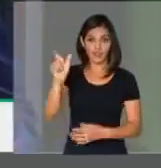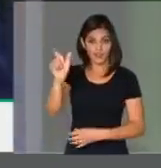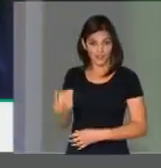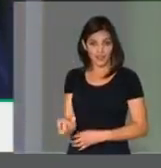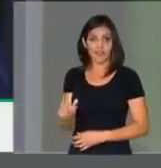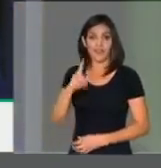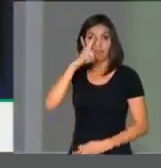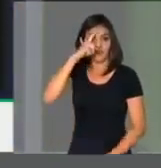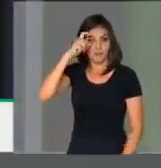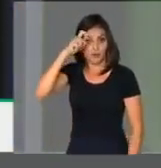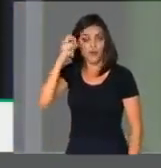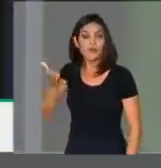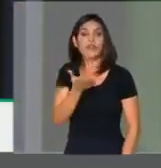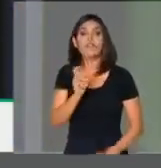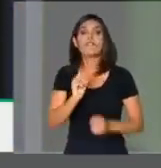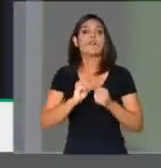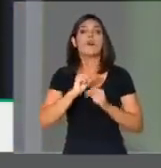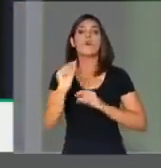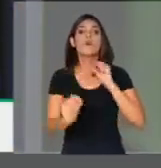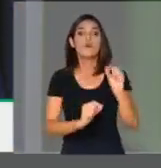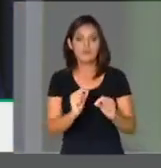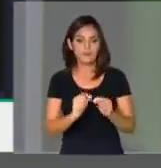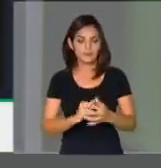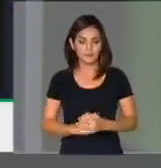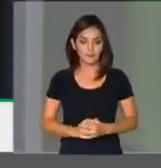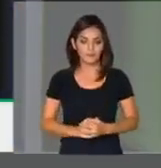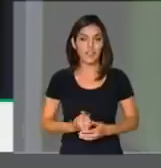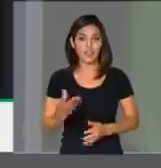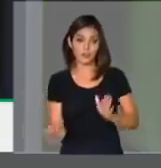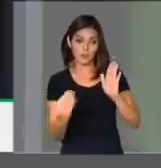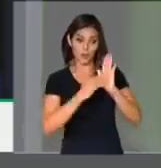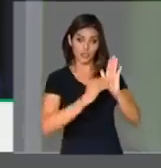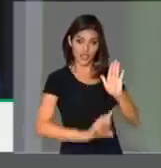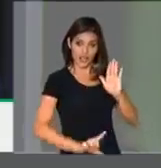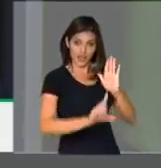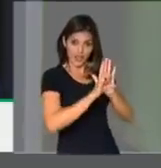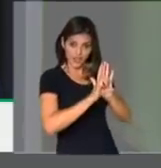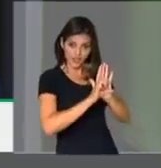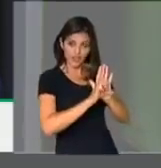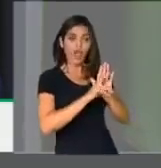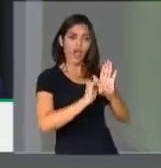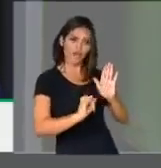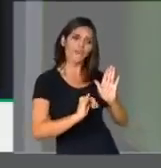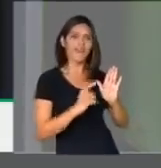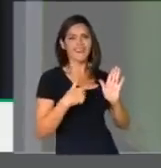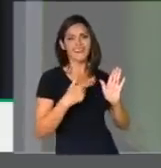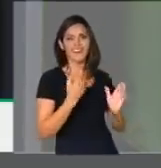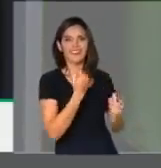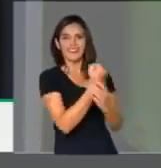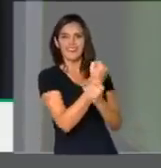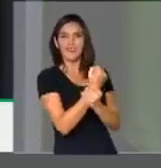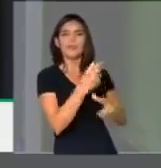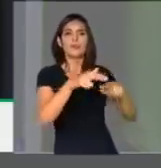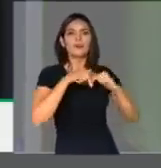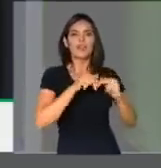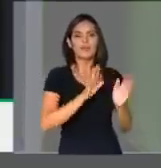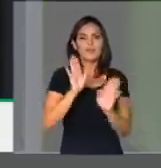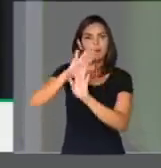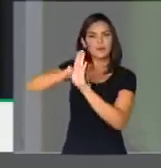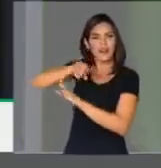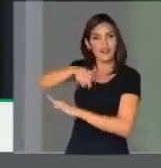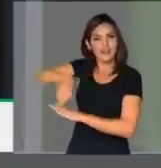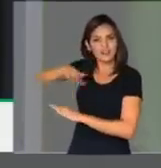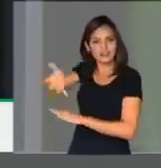sirva como cortina de fumaça para uma agenda que é altamente impopular, que é a de desmonte do Estado